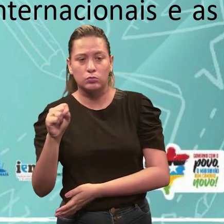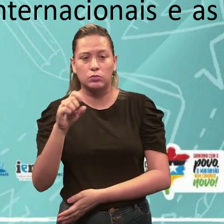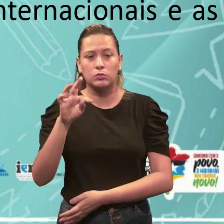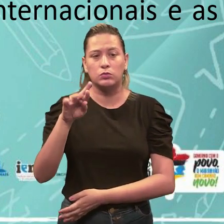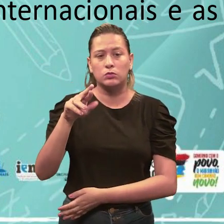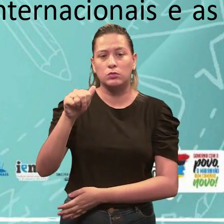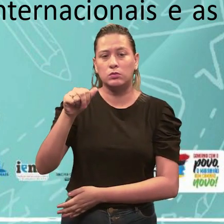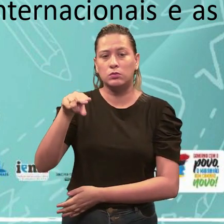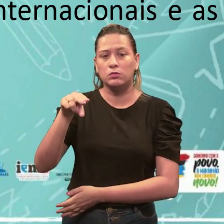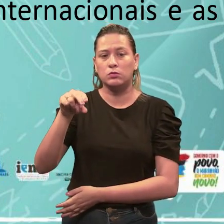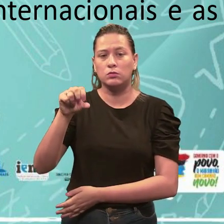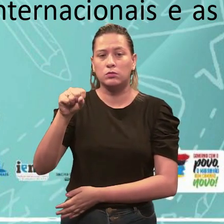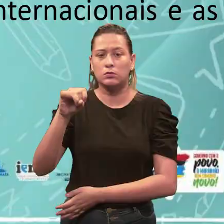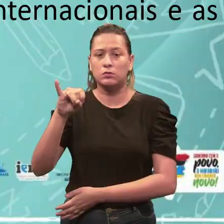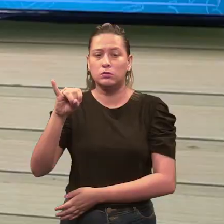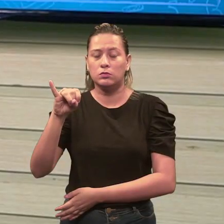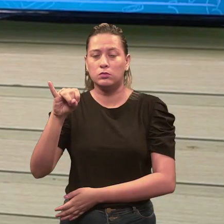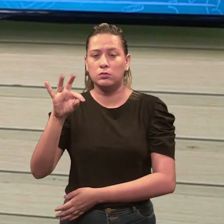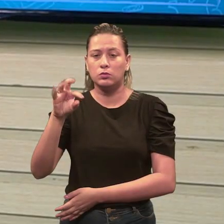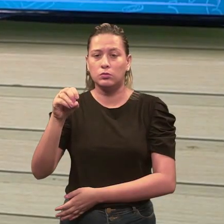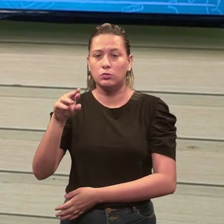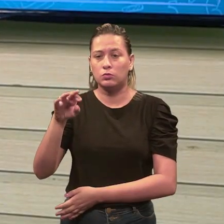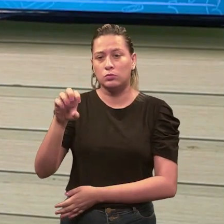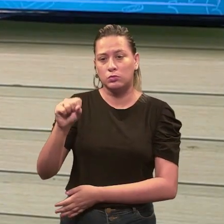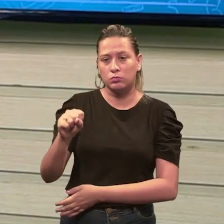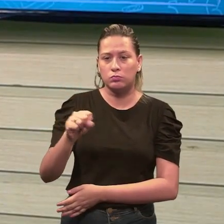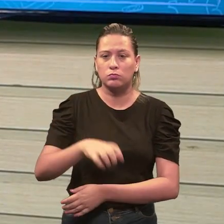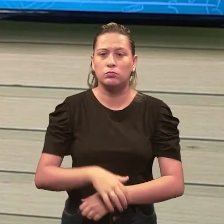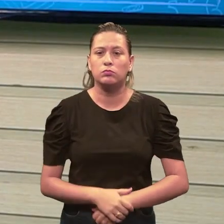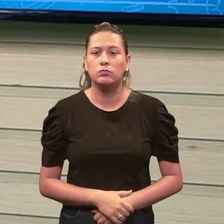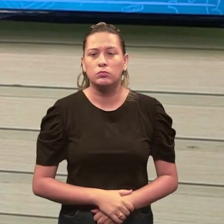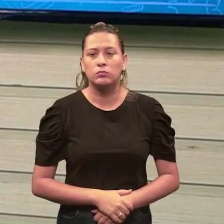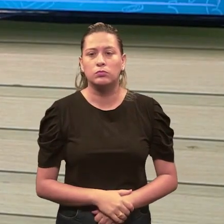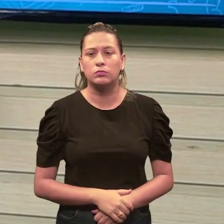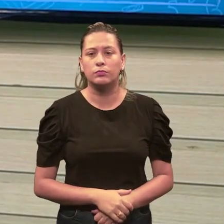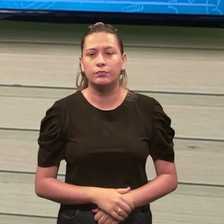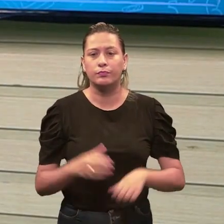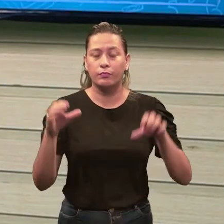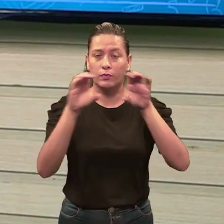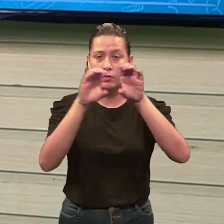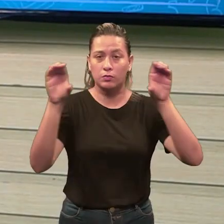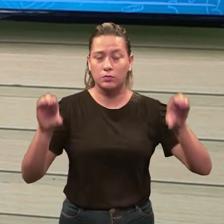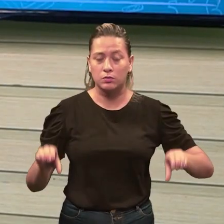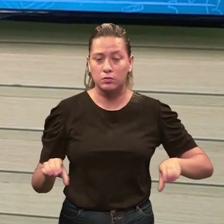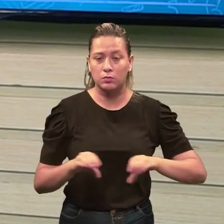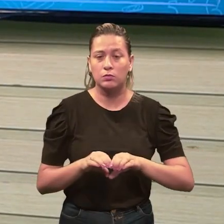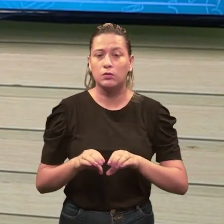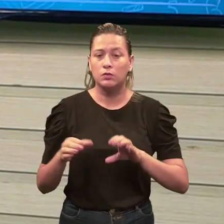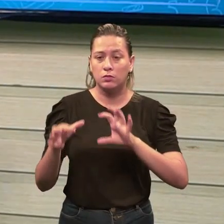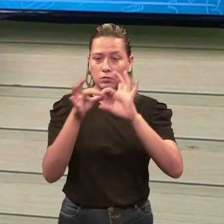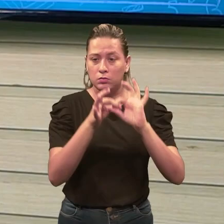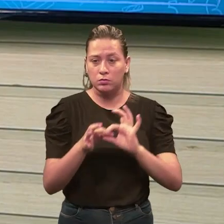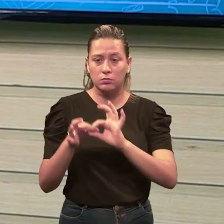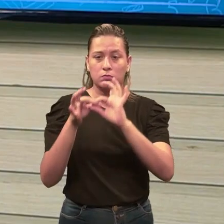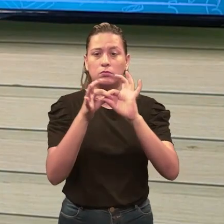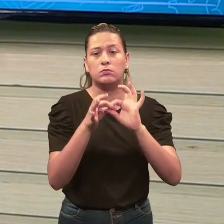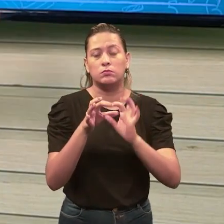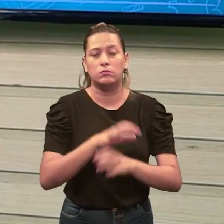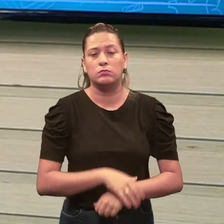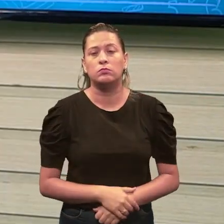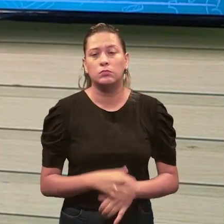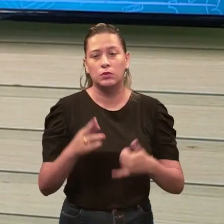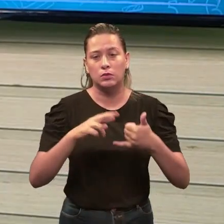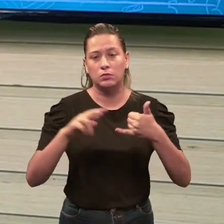estão interligados uns com os outros, né? Basicamente esses são os itens que são utilizados no circuito, né? Os